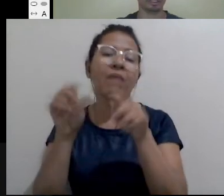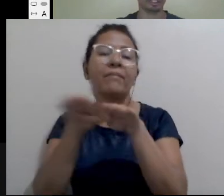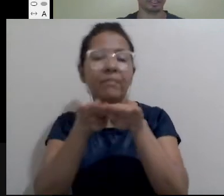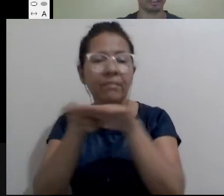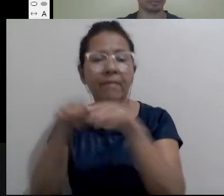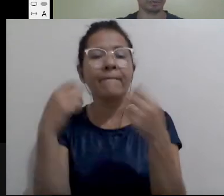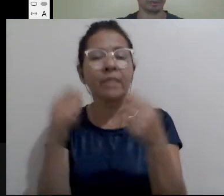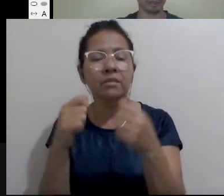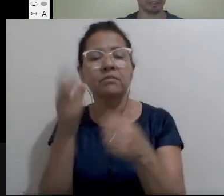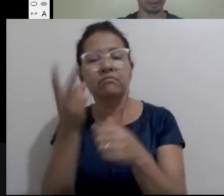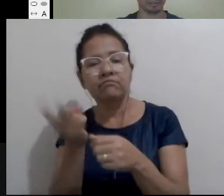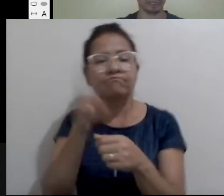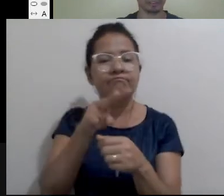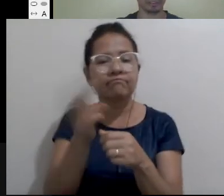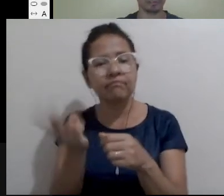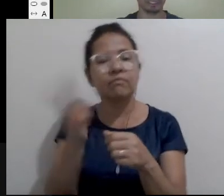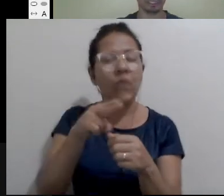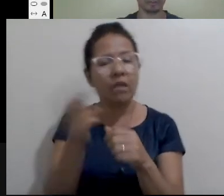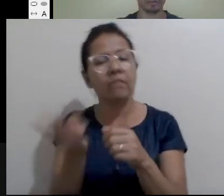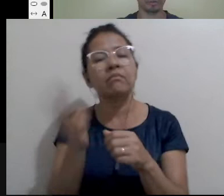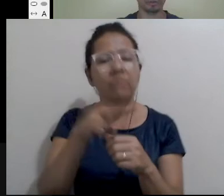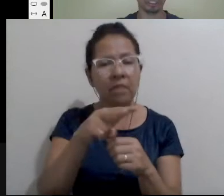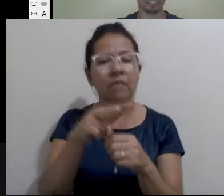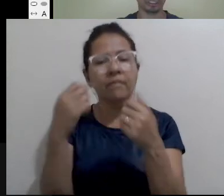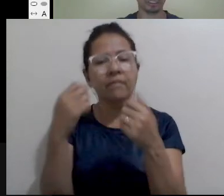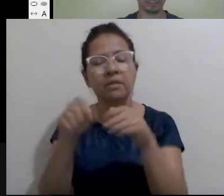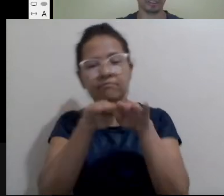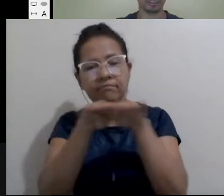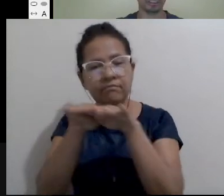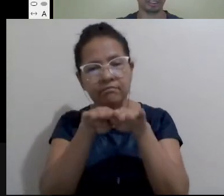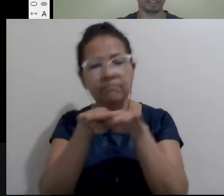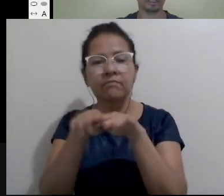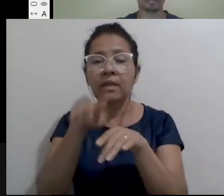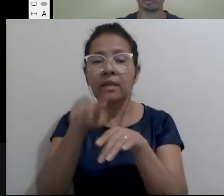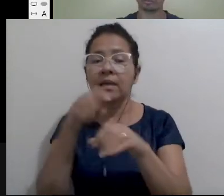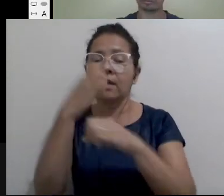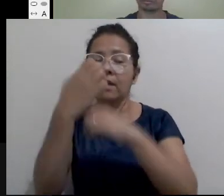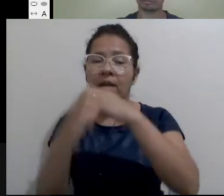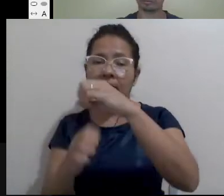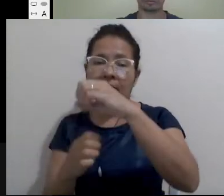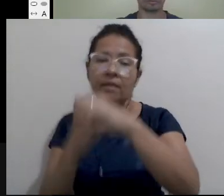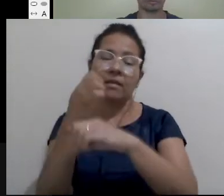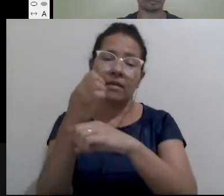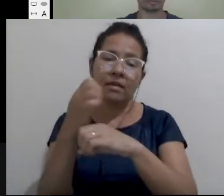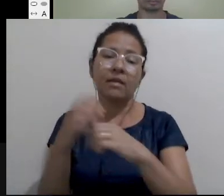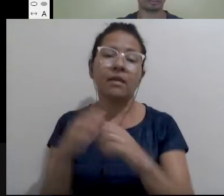elétrons. Este elétron vem para este orbital aqui, emparelhando com o que já tem ali, e este elétron